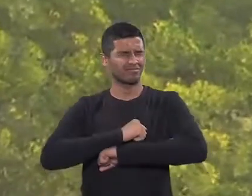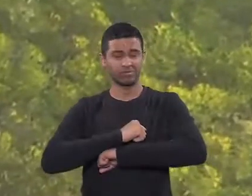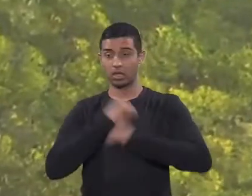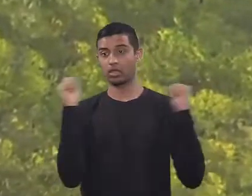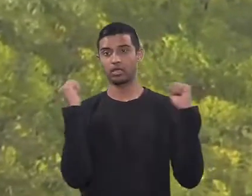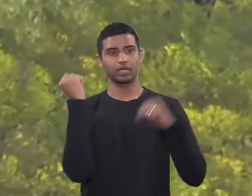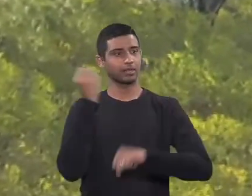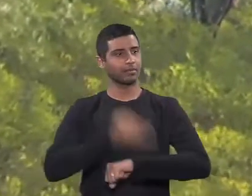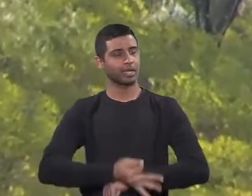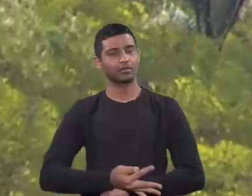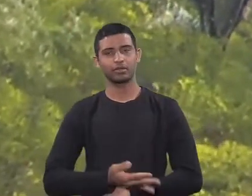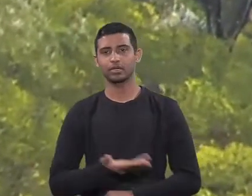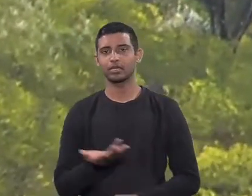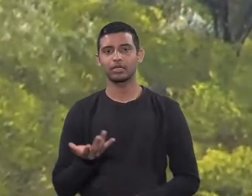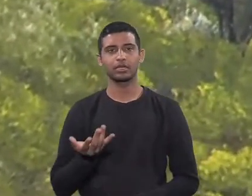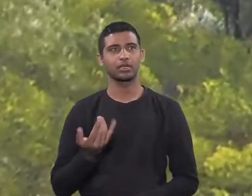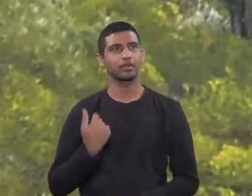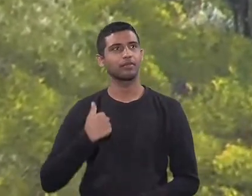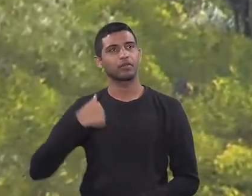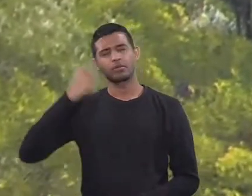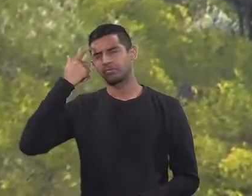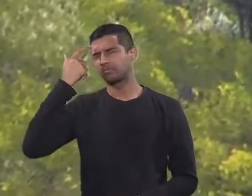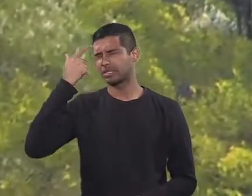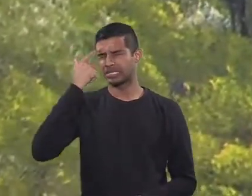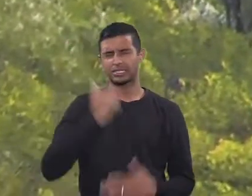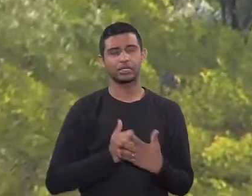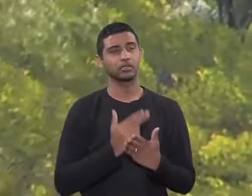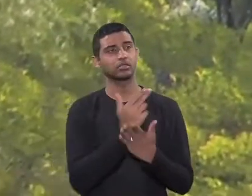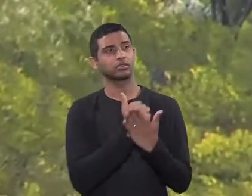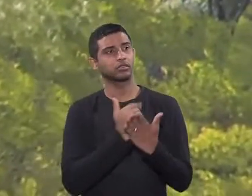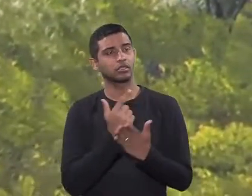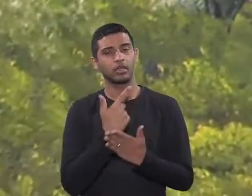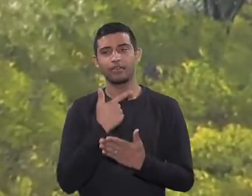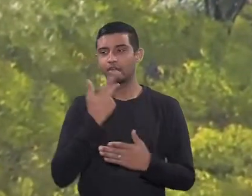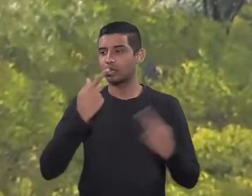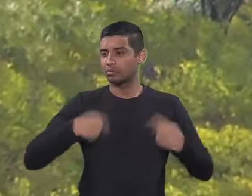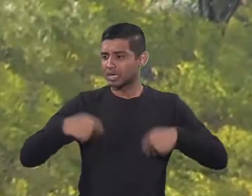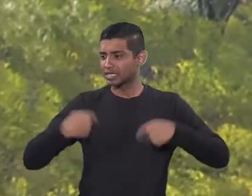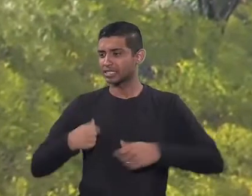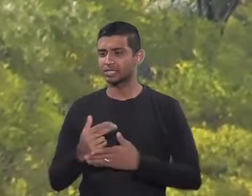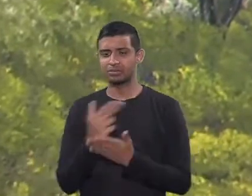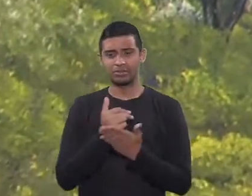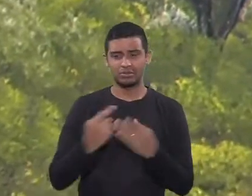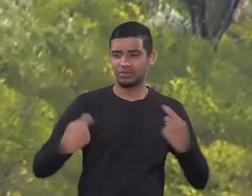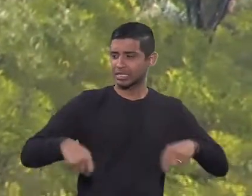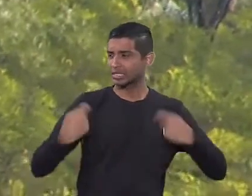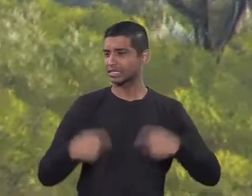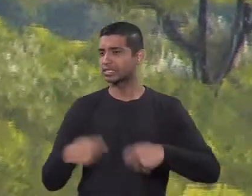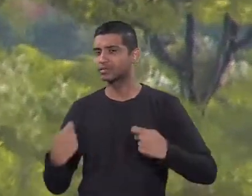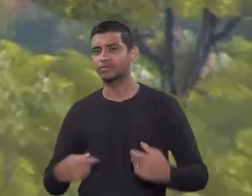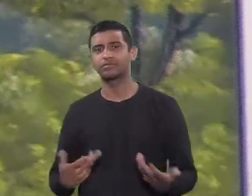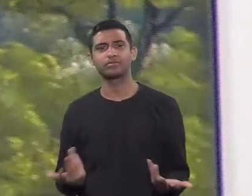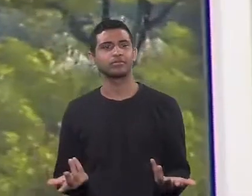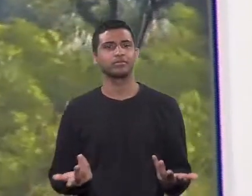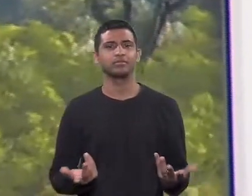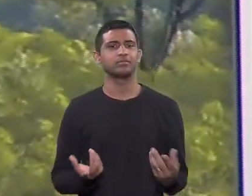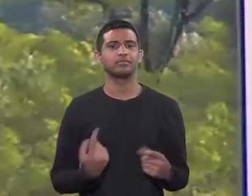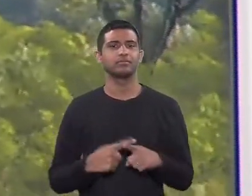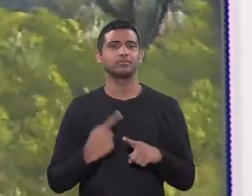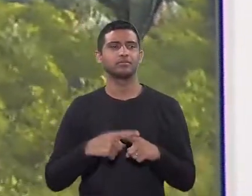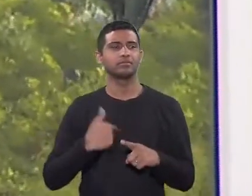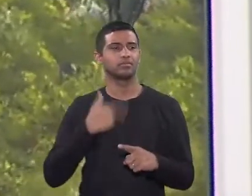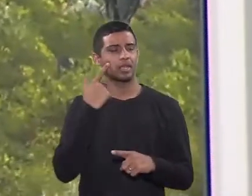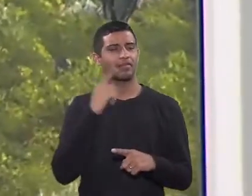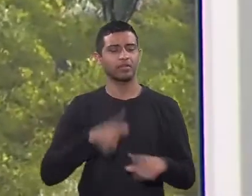madrugada praticamente, com o desenho na minha cabeça. Eu falei, eu preciso pintar, eu preciso pintar, eu preciso pintar. É mesmo. Porque